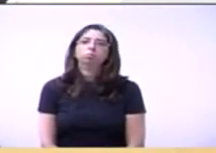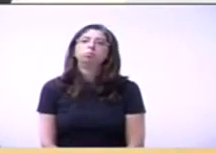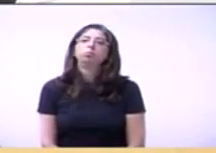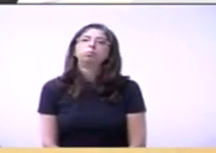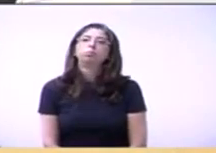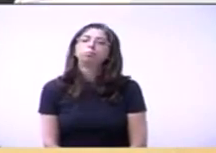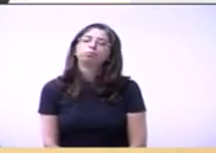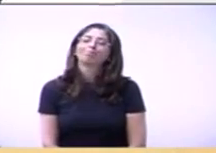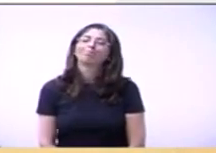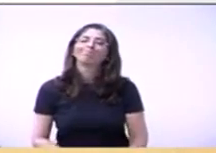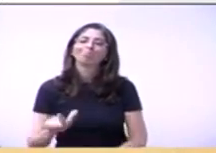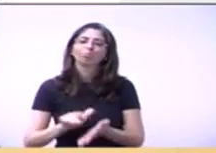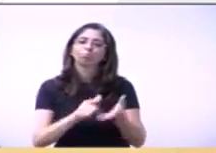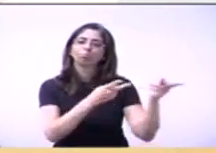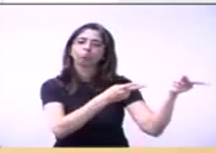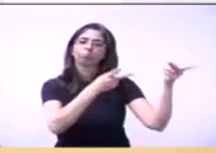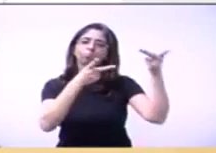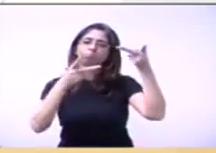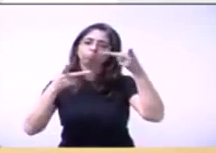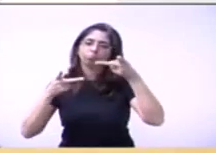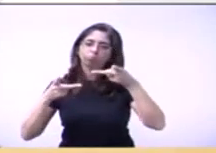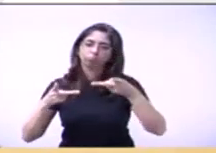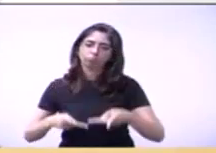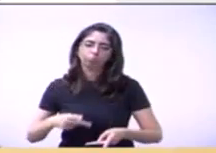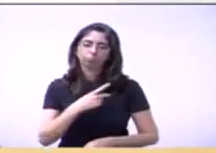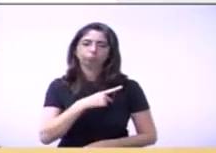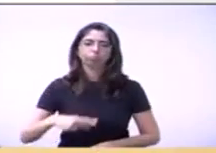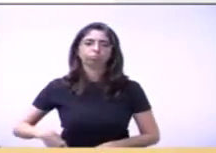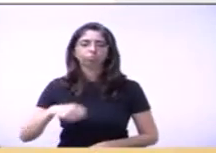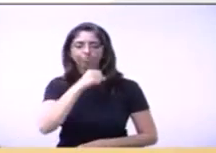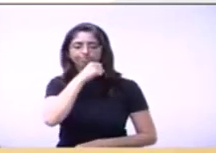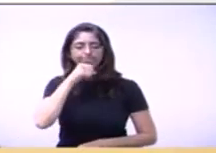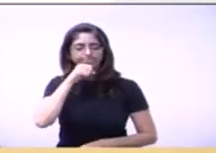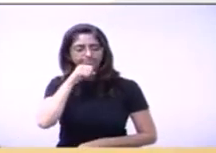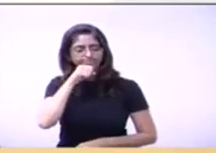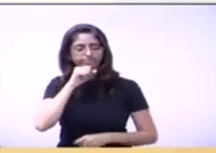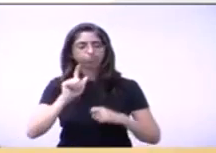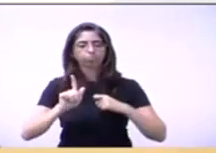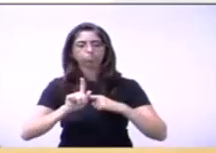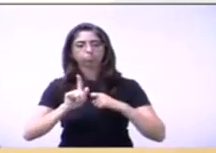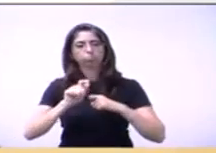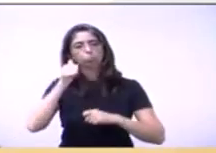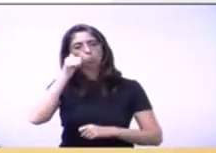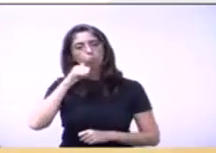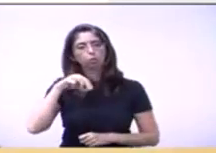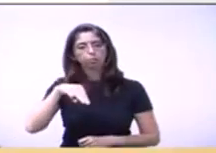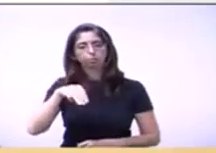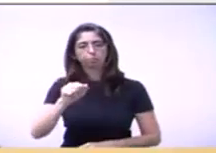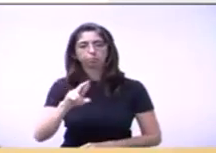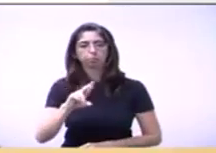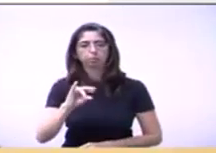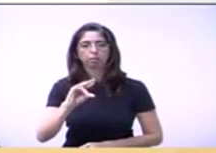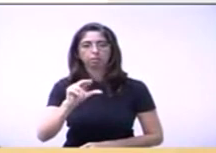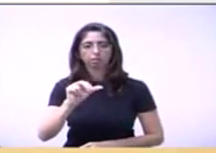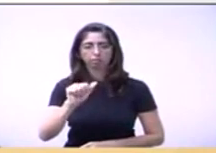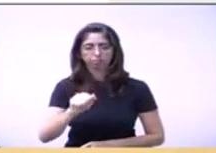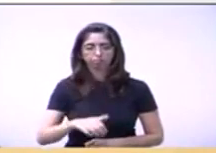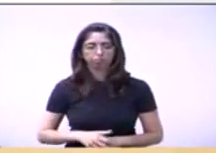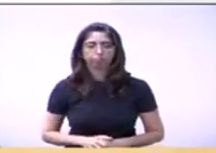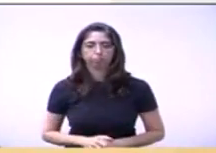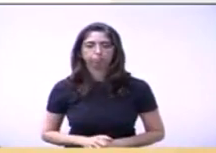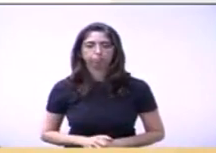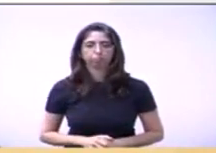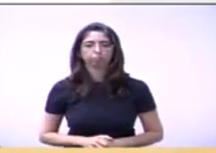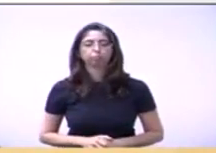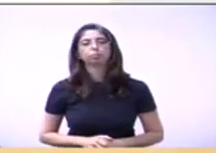Requerimento de pesar encaminhado pela presidência. Do vereador Gustavo Atecola, pelo falecimento da senhora Maria Rosalina Tonon.